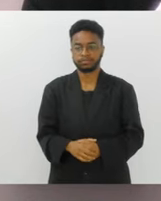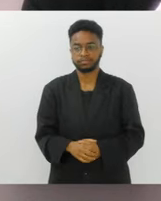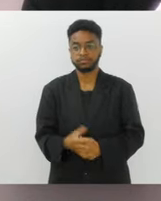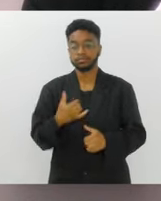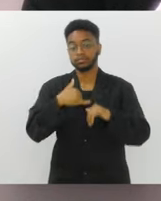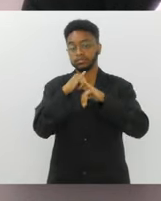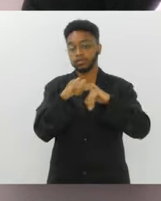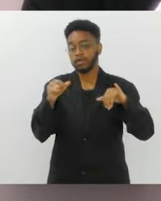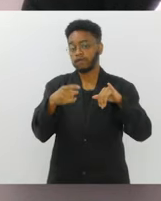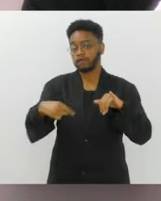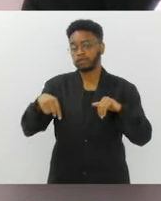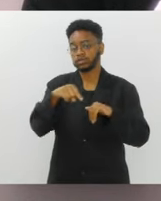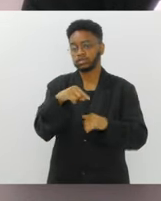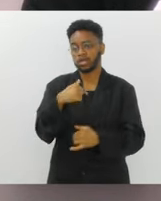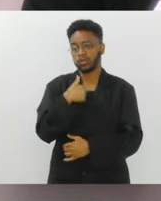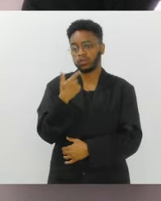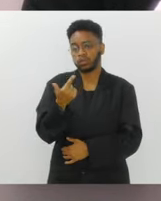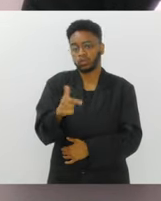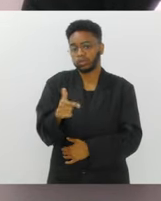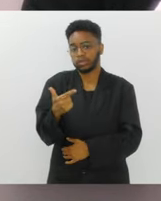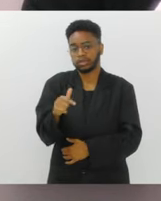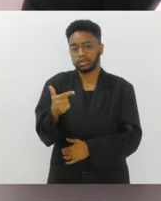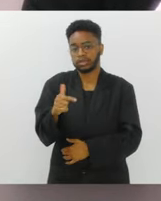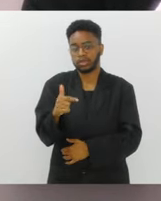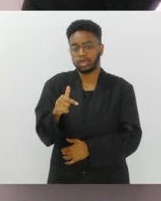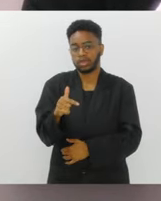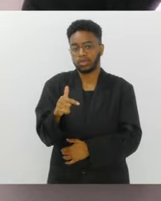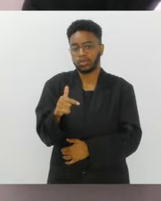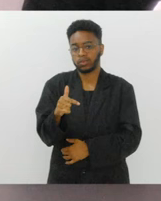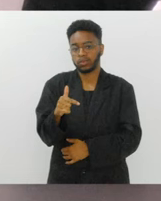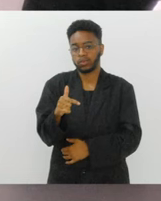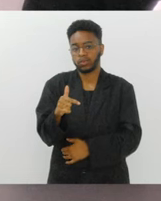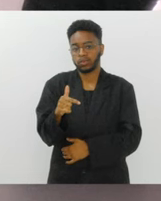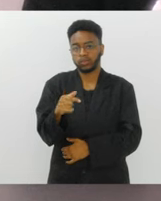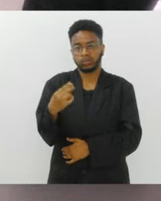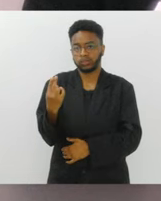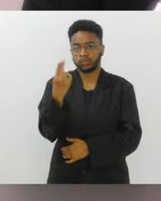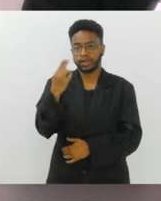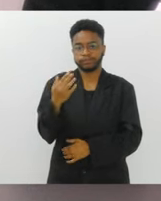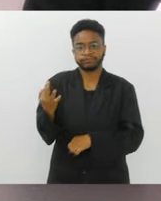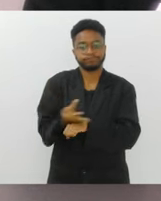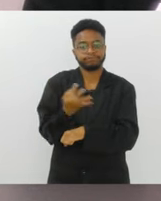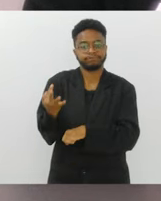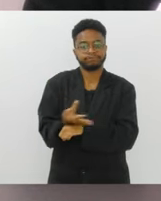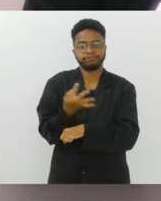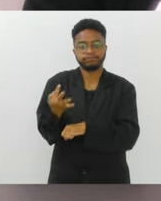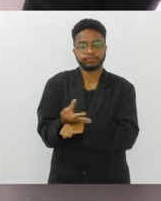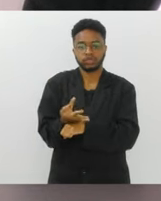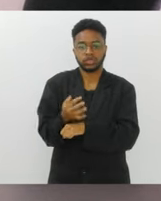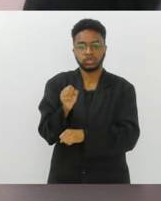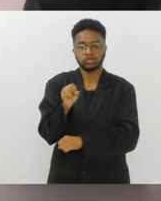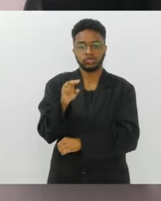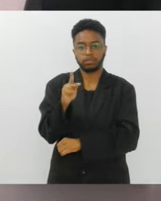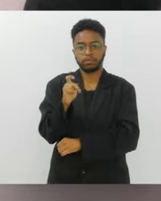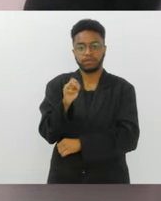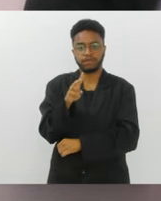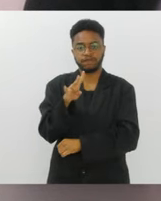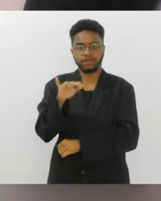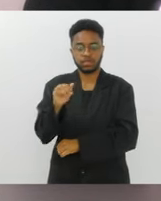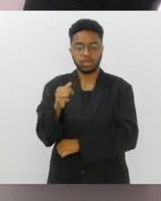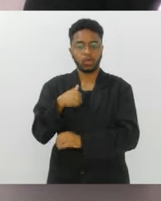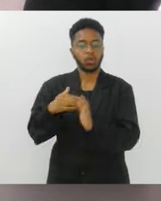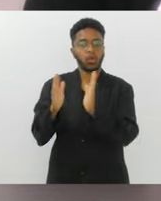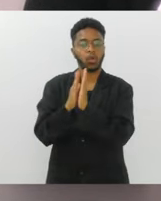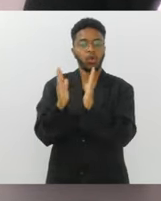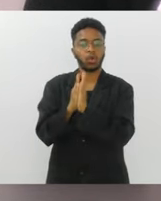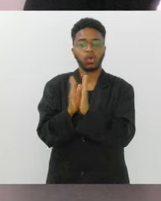que eu não tenho mais como aturar essa tal de supervia. Eu estou orando para os